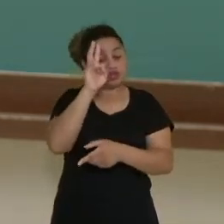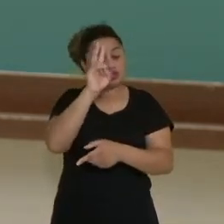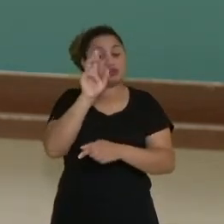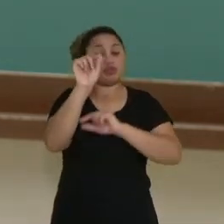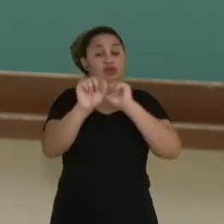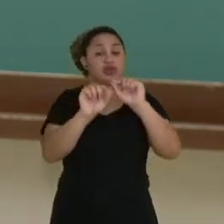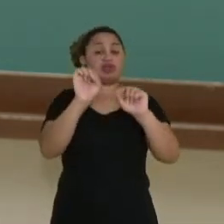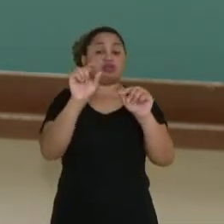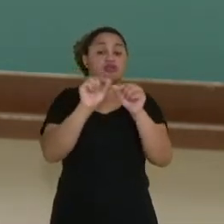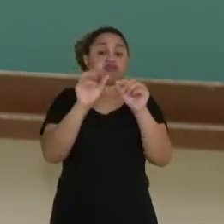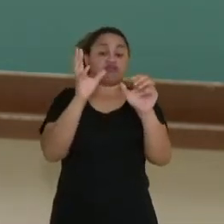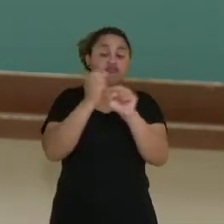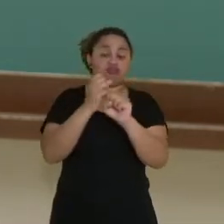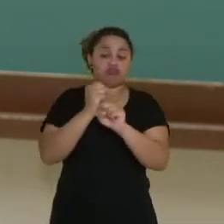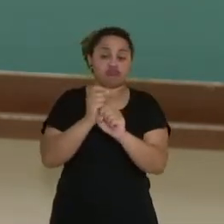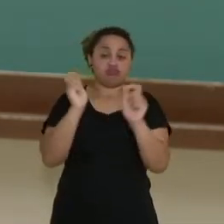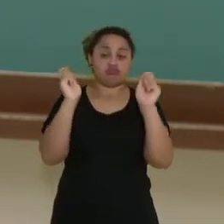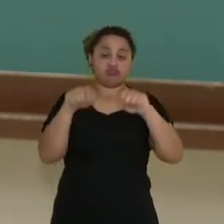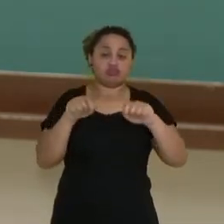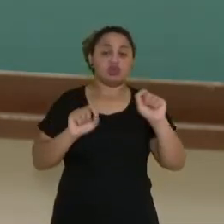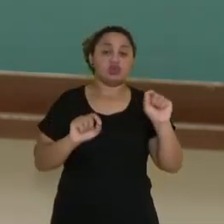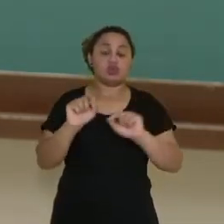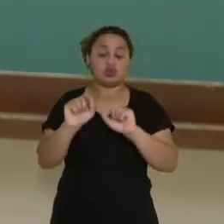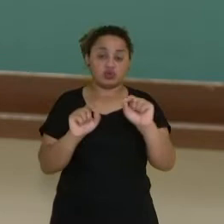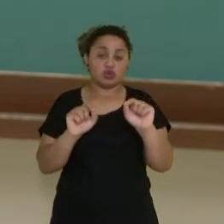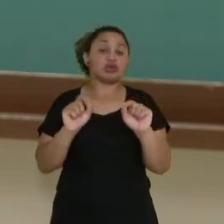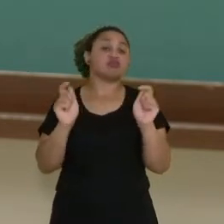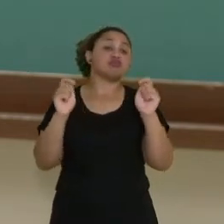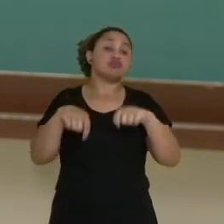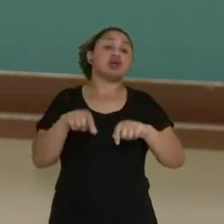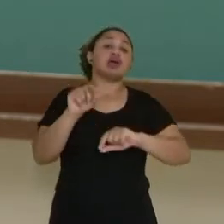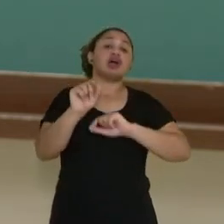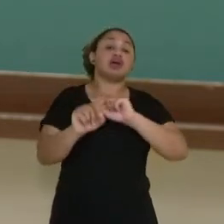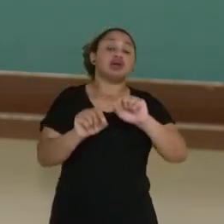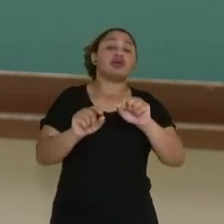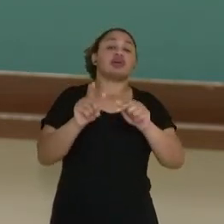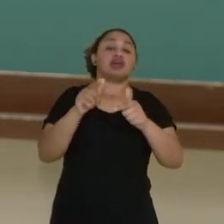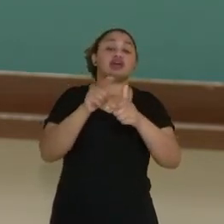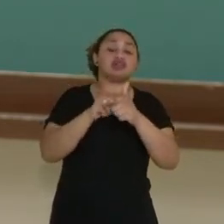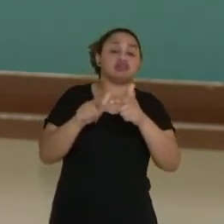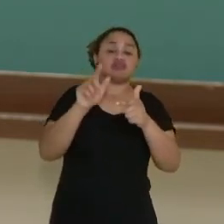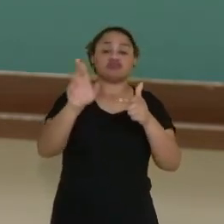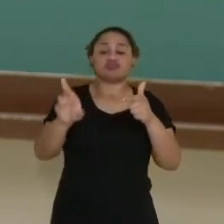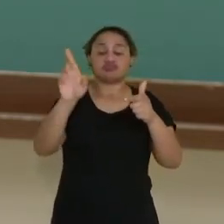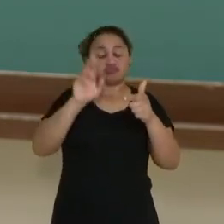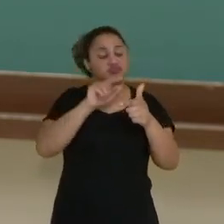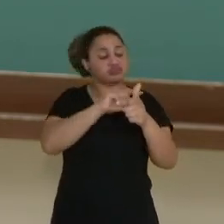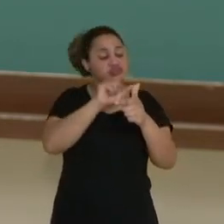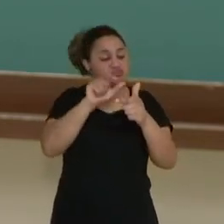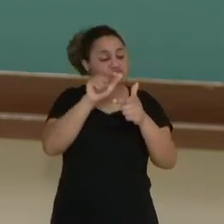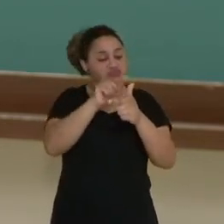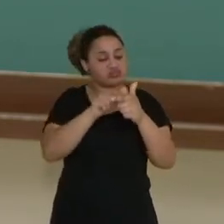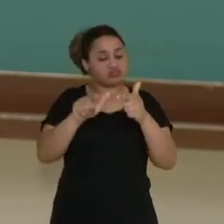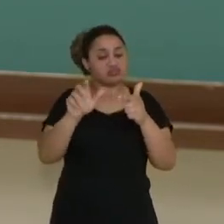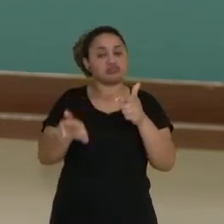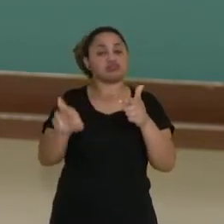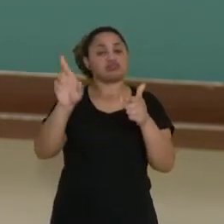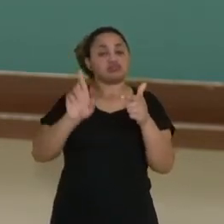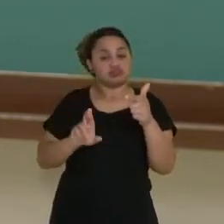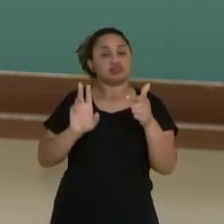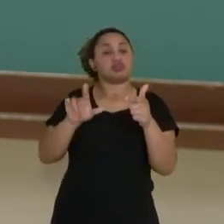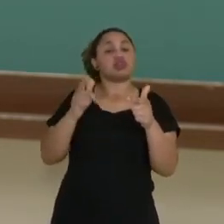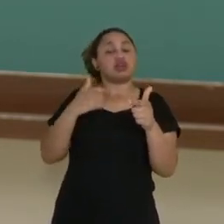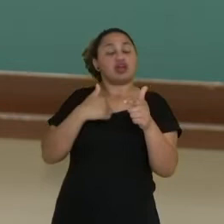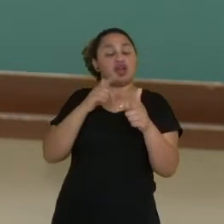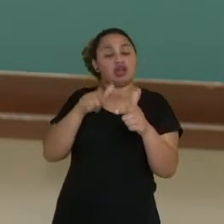eu calculo uma probabilidade, a probabilidade vai ser sempre a razão, a divisão dos possíveis, do número